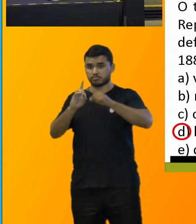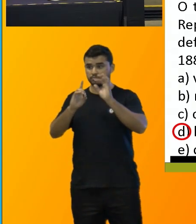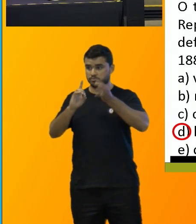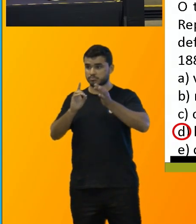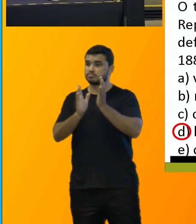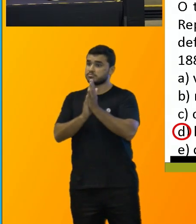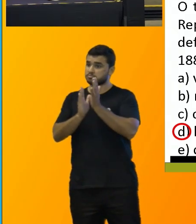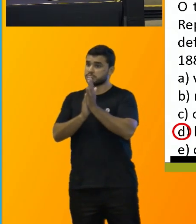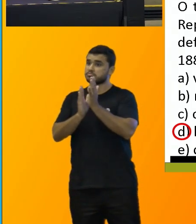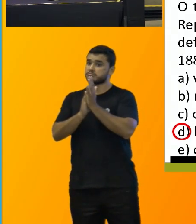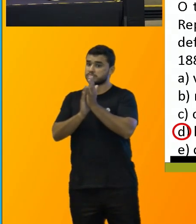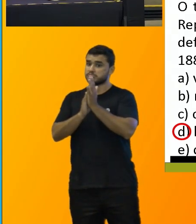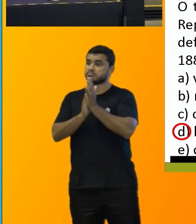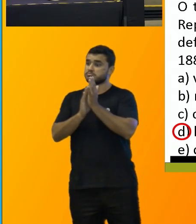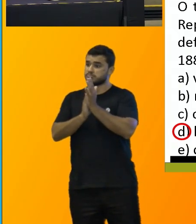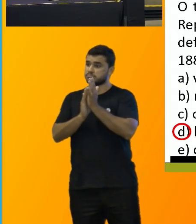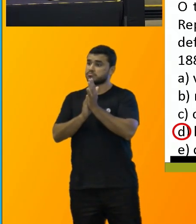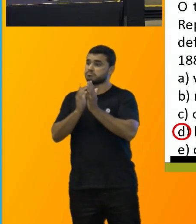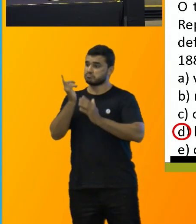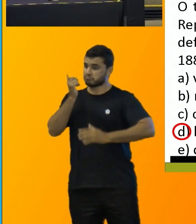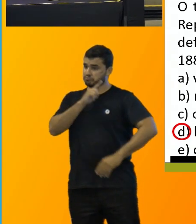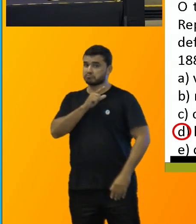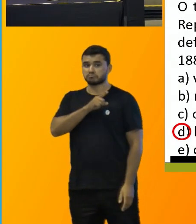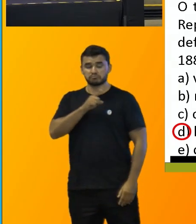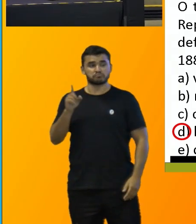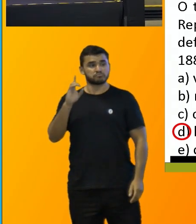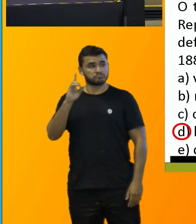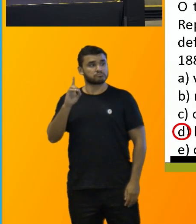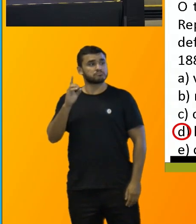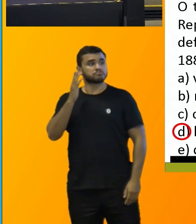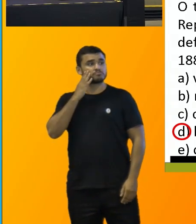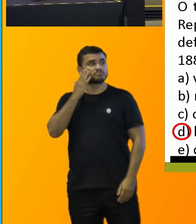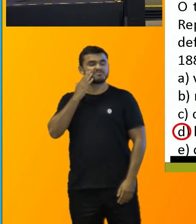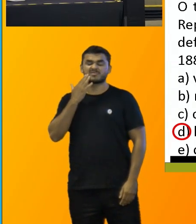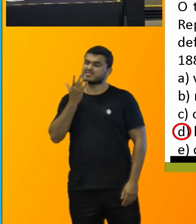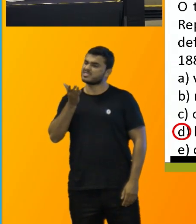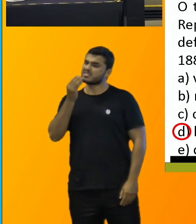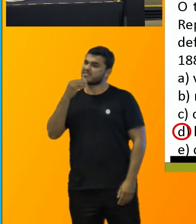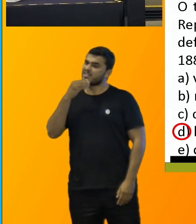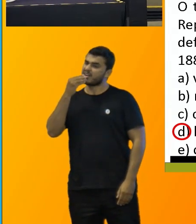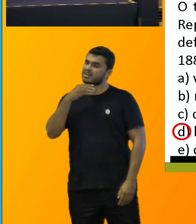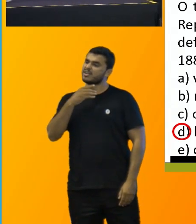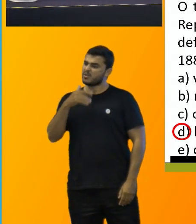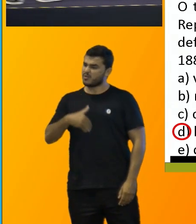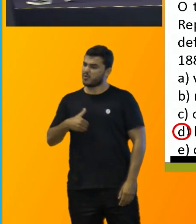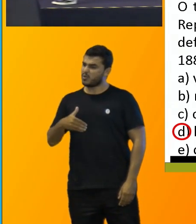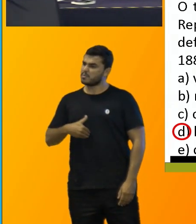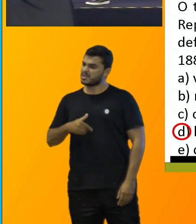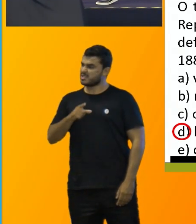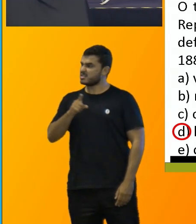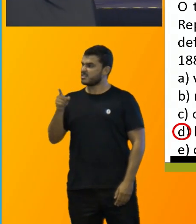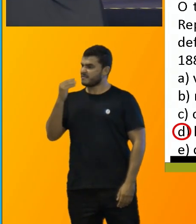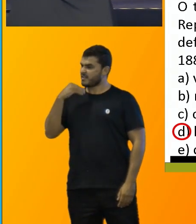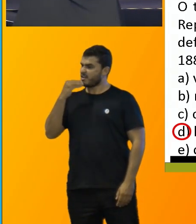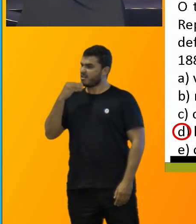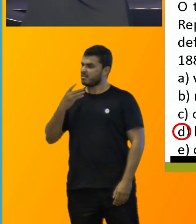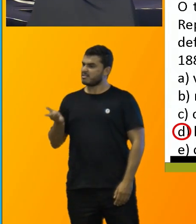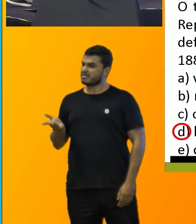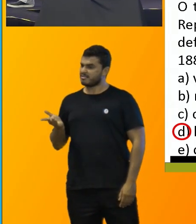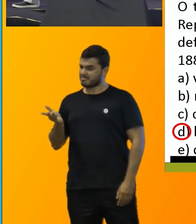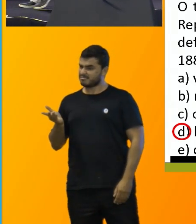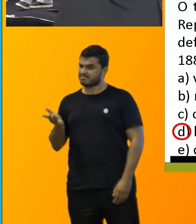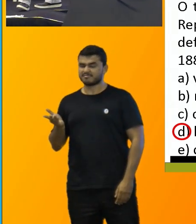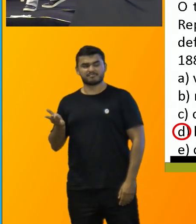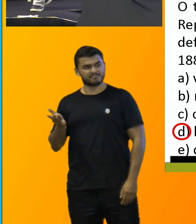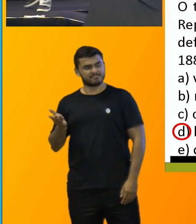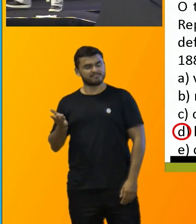nós acertamos a primeira, sim ou não? Tá fraca a palma, viu? Acho que o pessoal está com fome. Bom